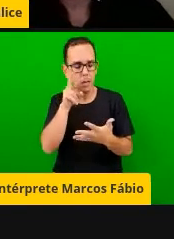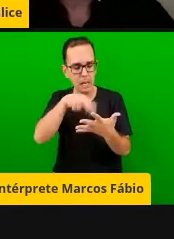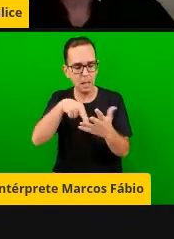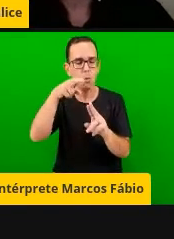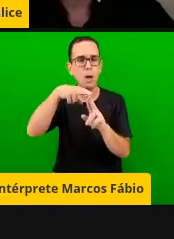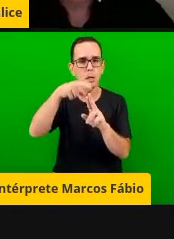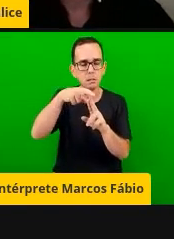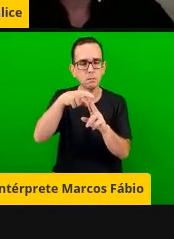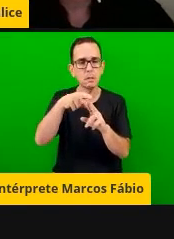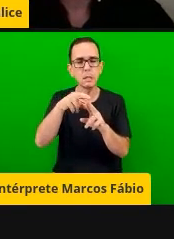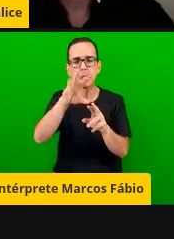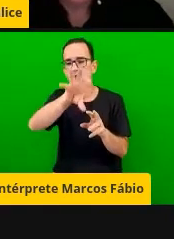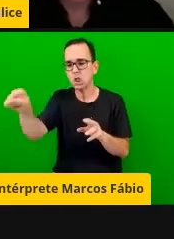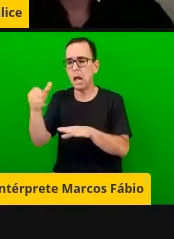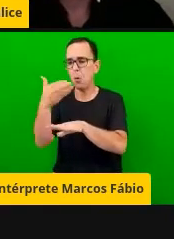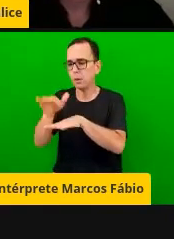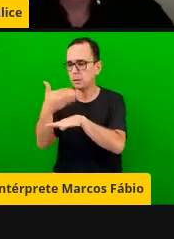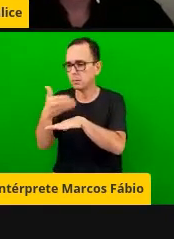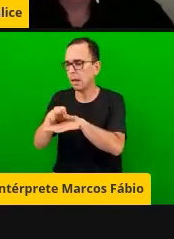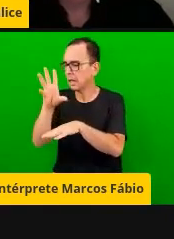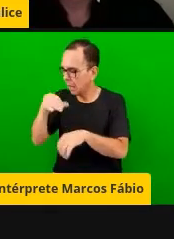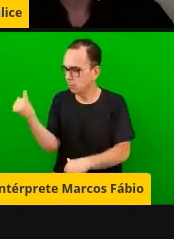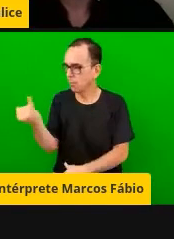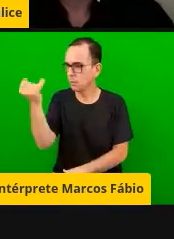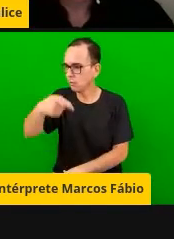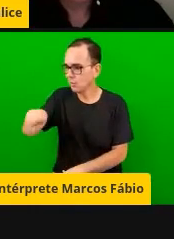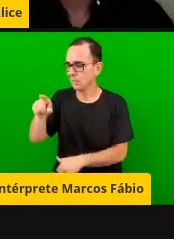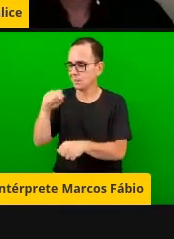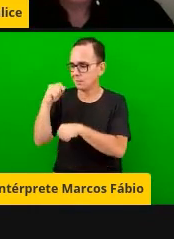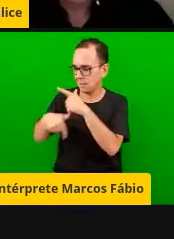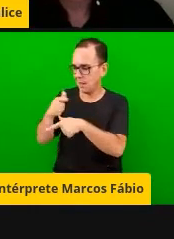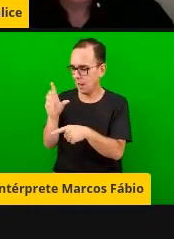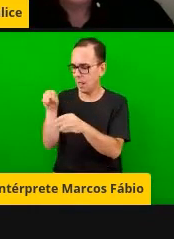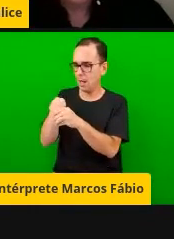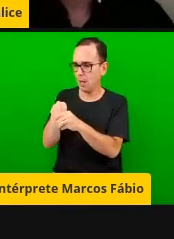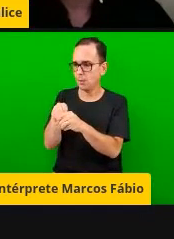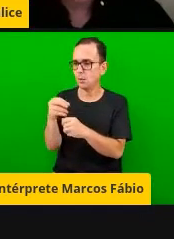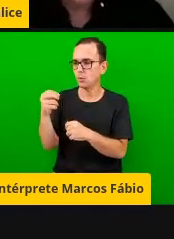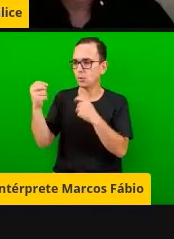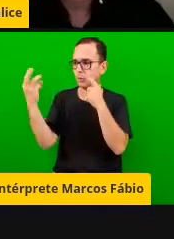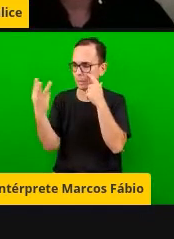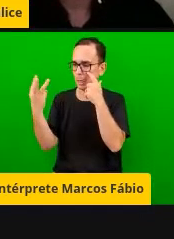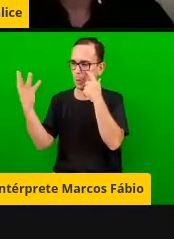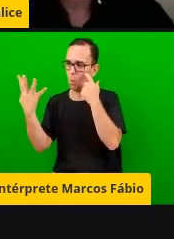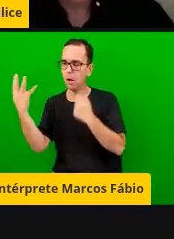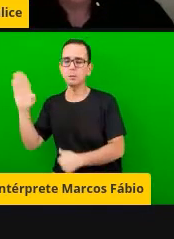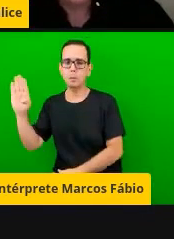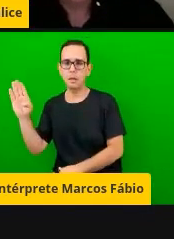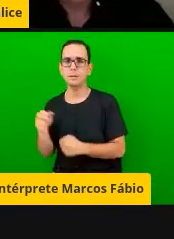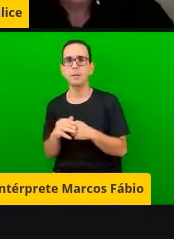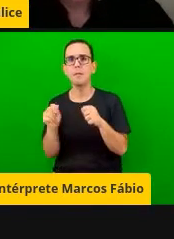tirar as habilidades que são essenciais para vocês trabalharem nesses 2 próximos bimestres, né, para fazer esses cadernos